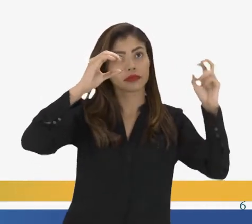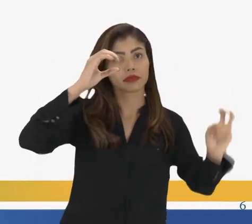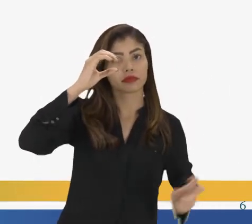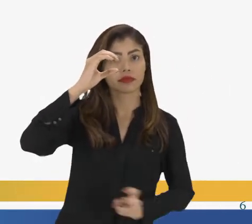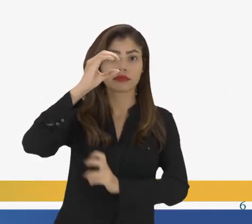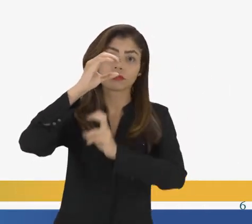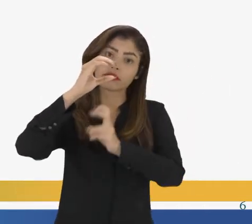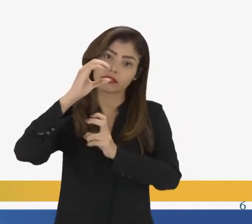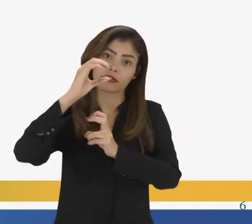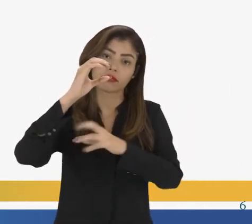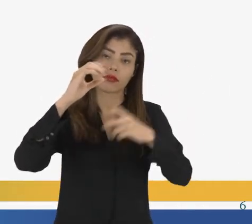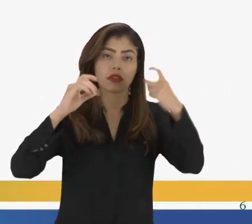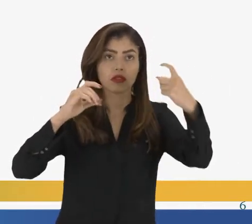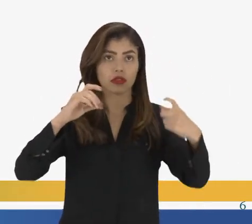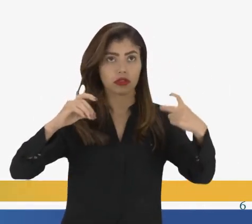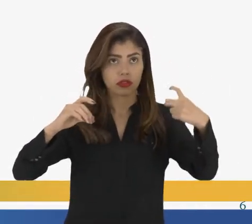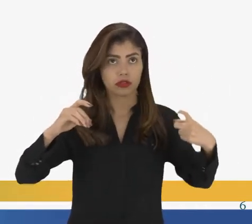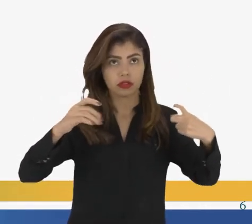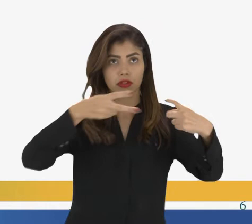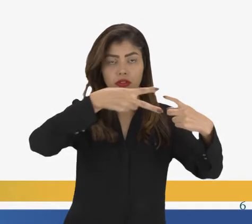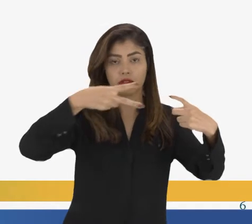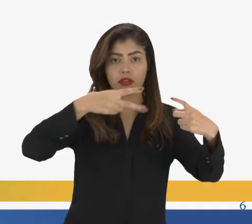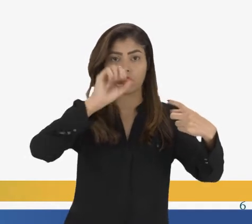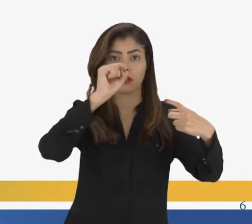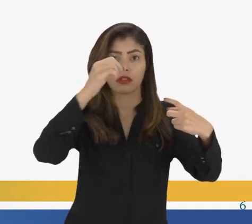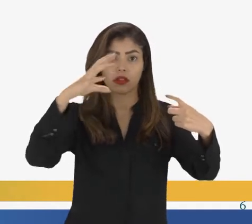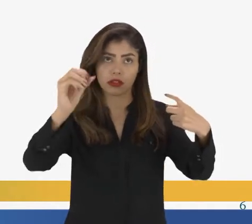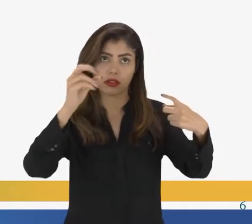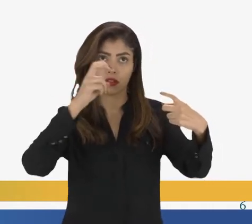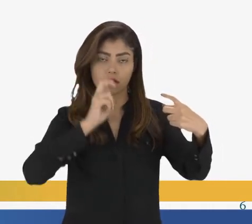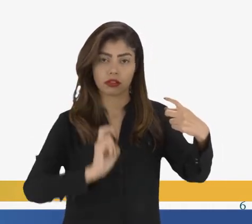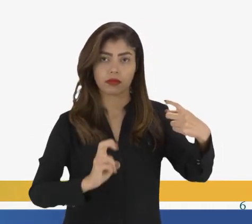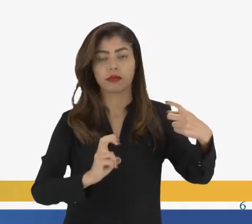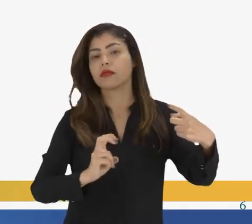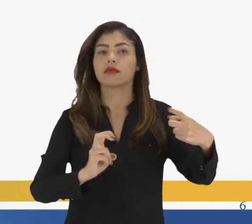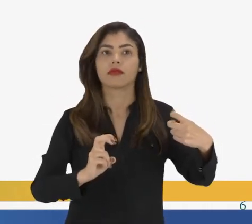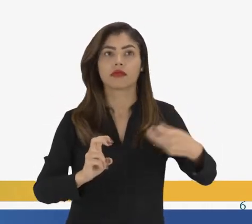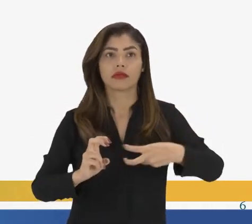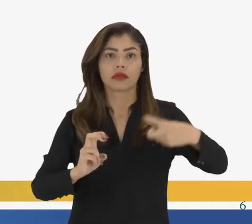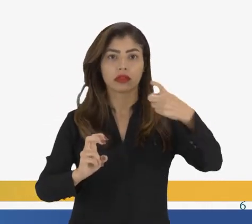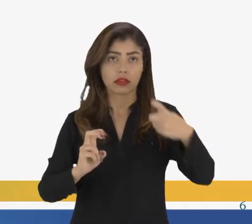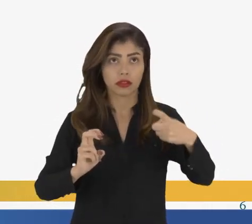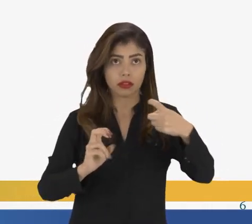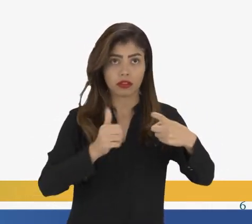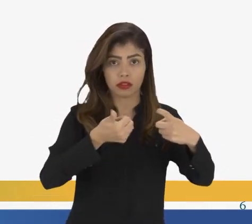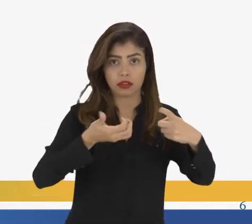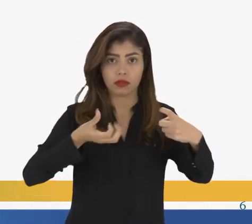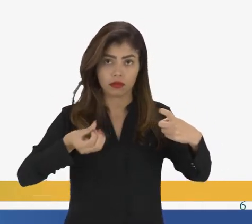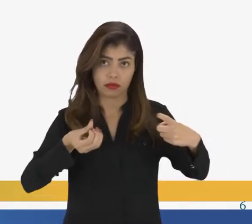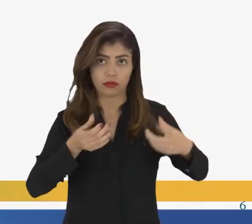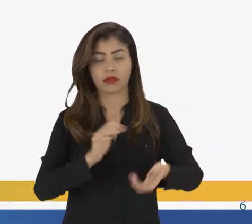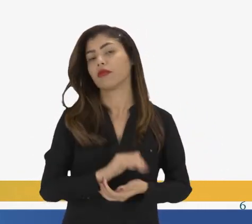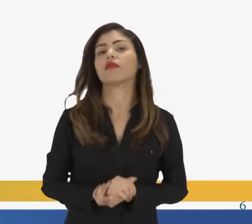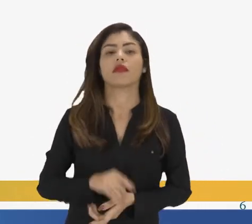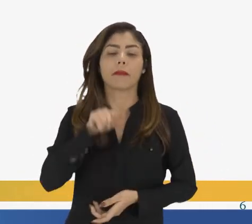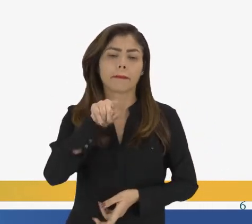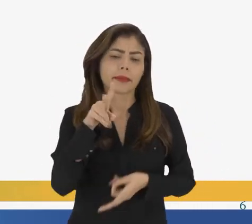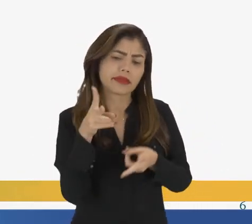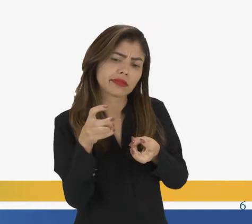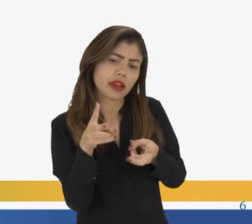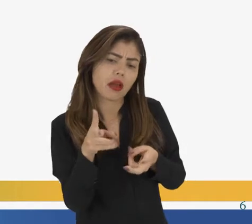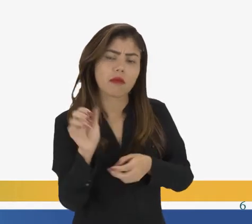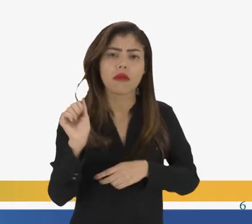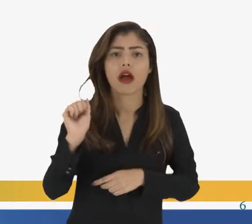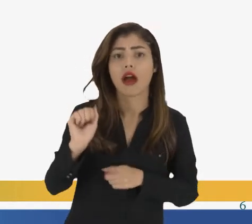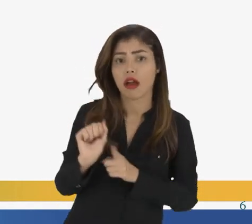multiplicando, passa para o outro lado, dividindo. E 80 dividido para 5 dá 16. Então, nota que o